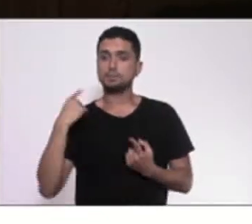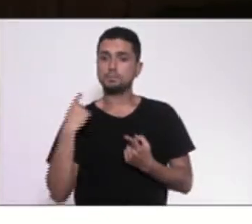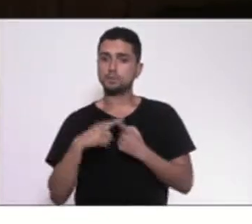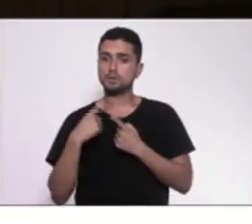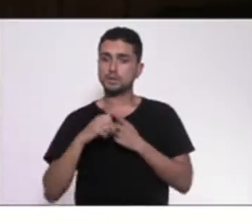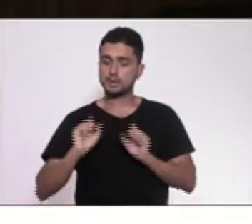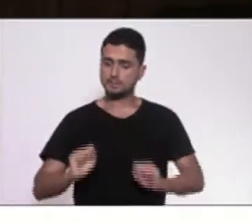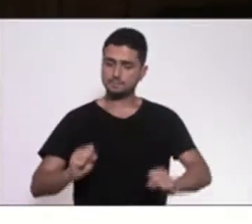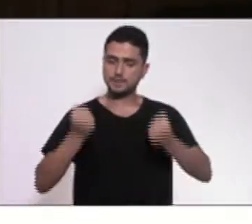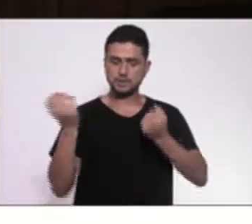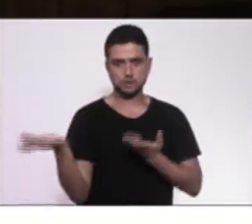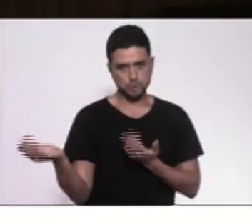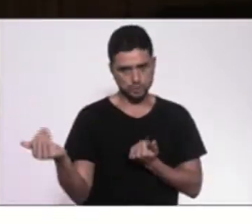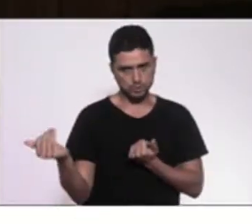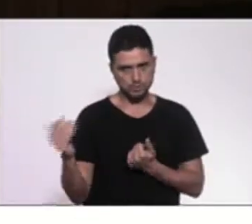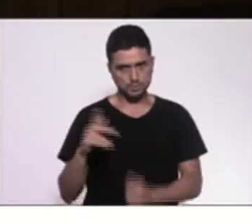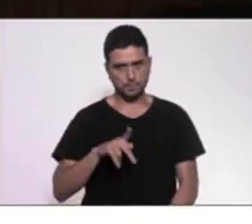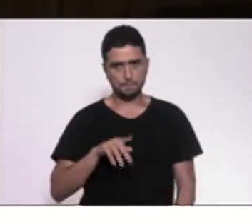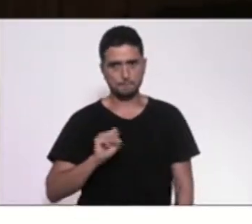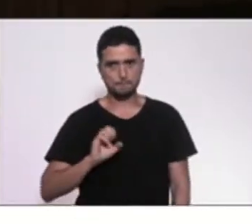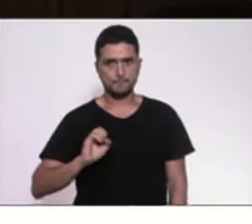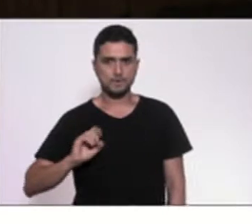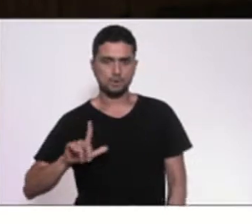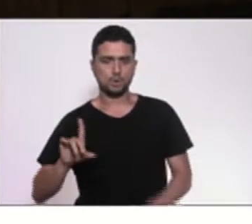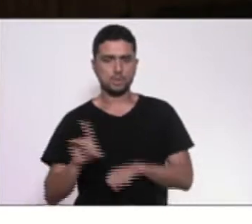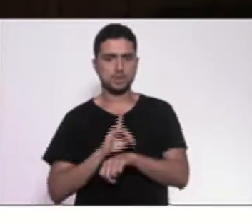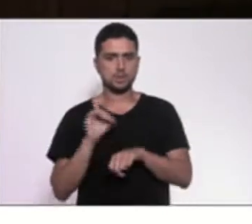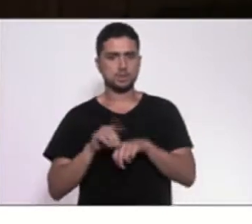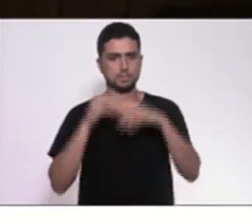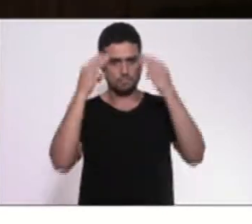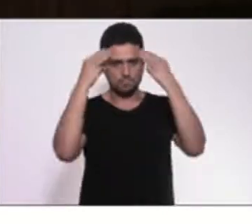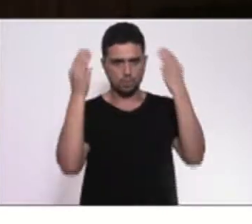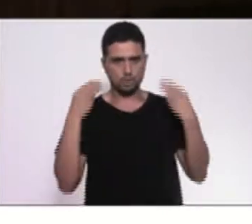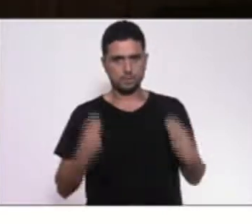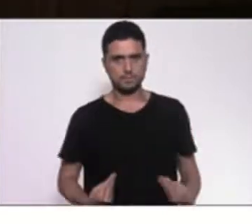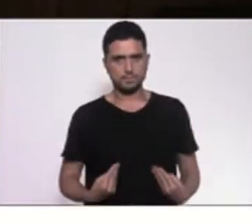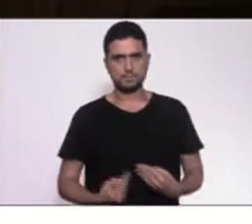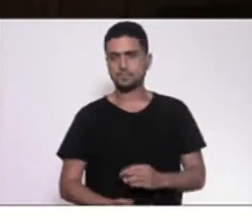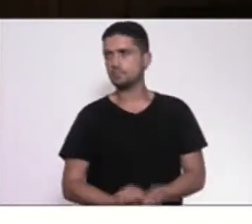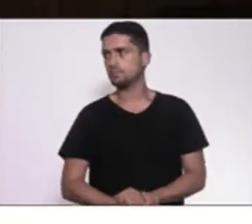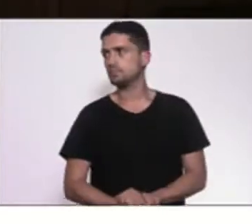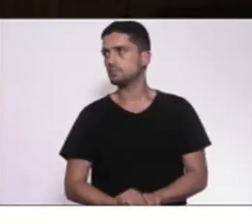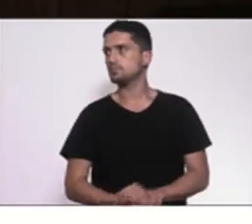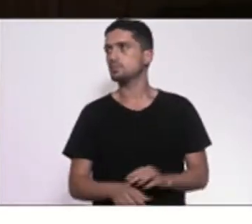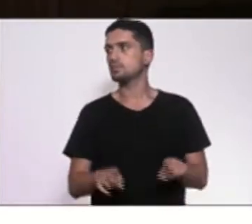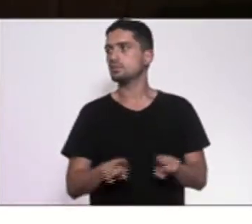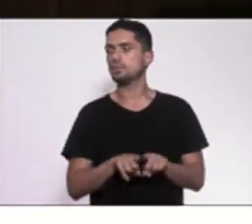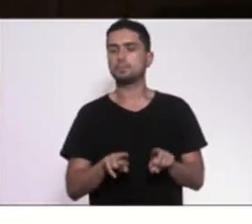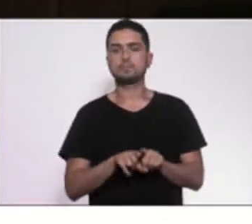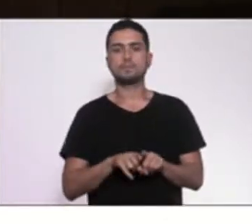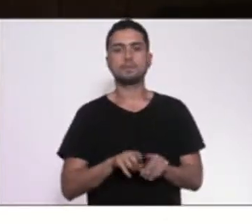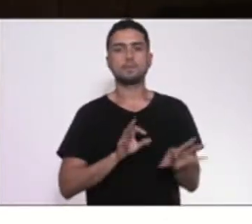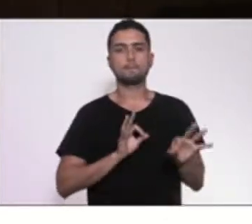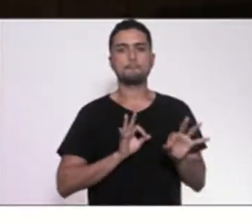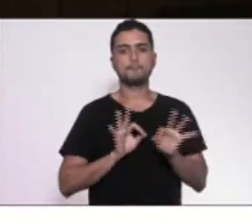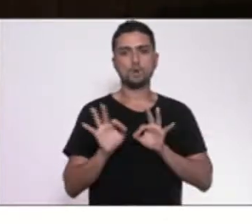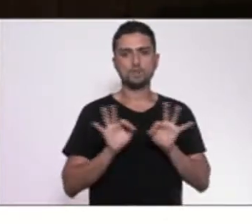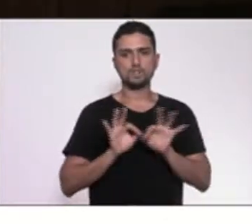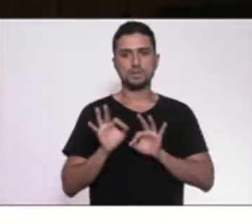Mônica, do PSOL. Segundo, o projeto da deputada Renata,